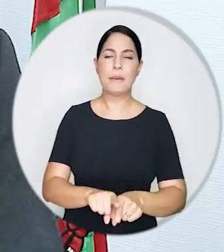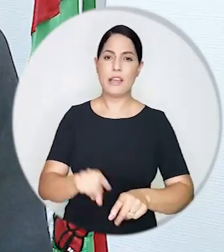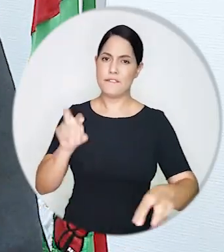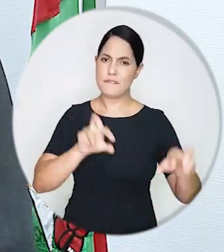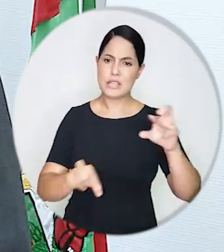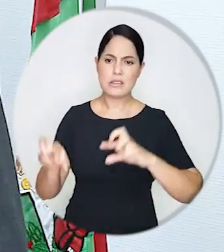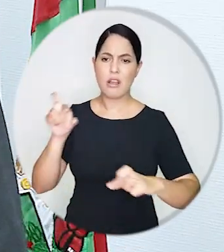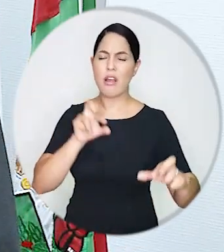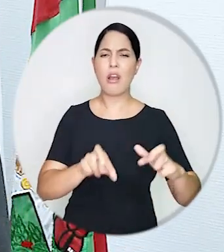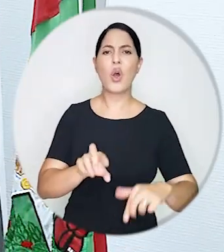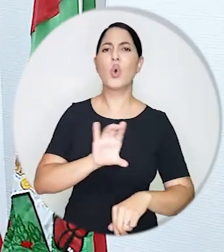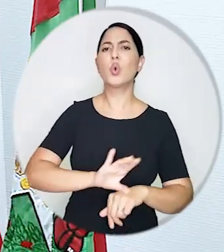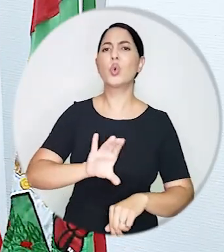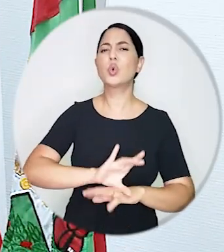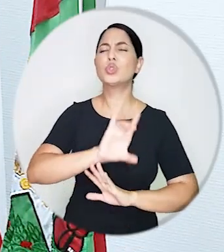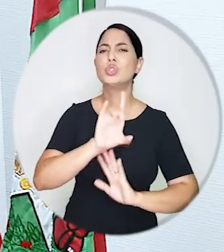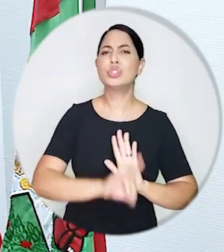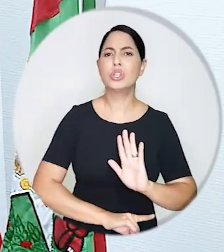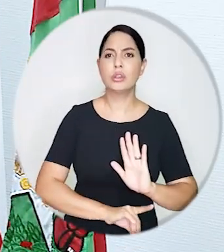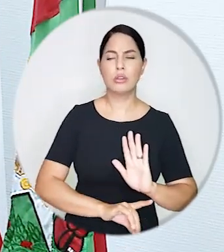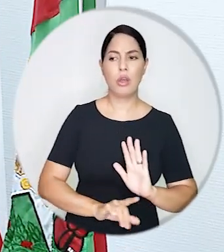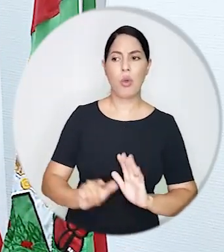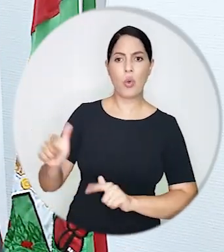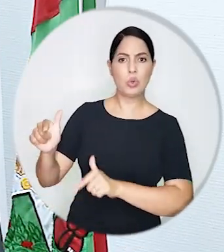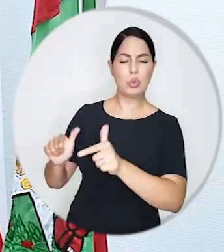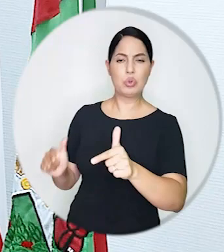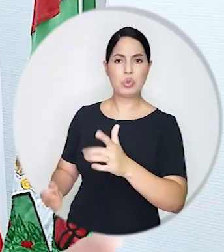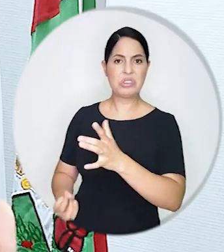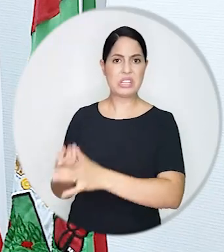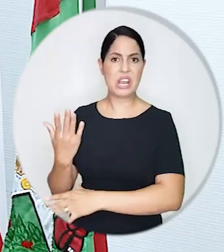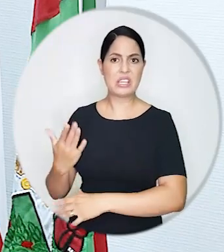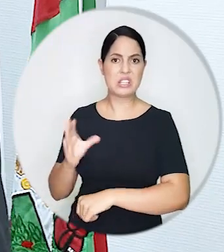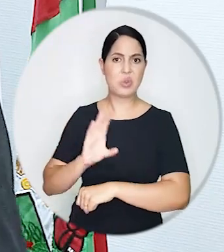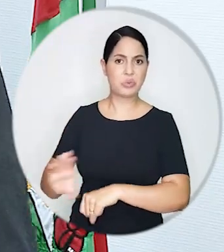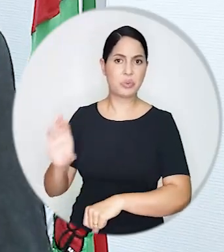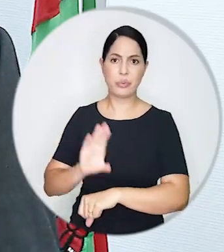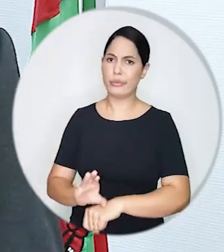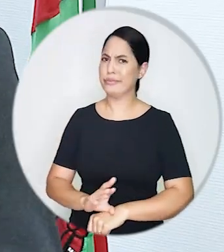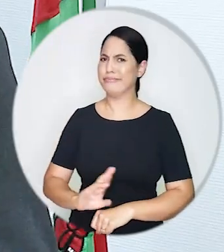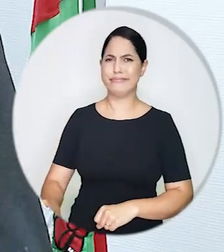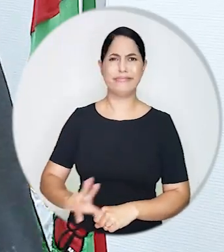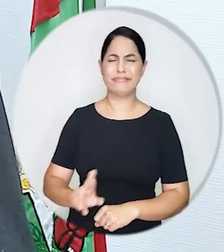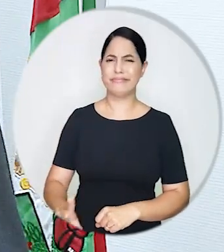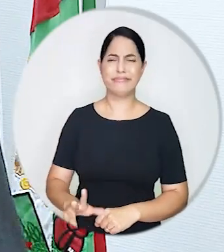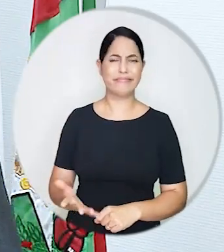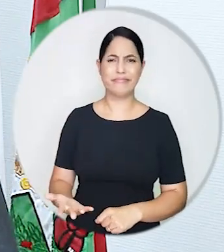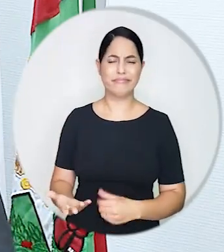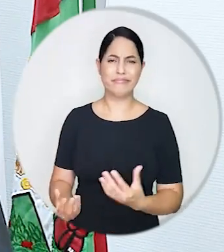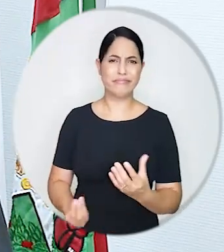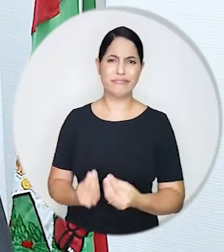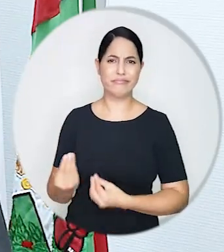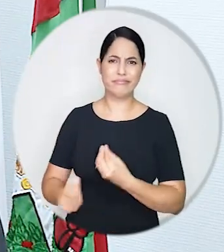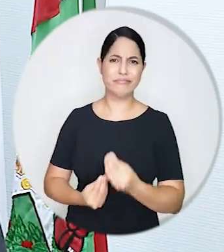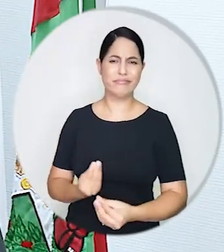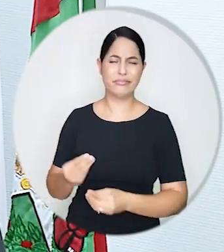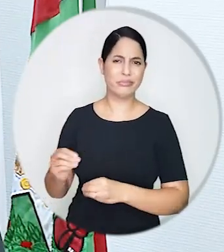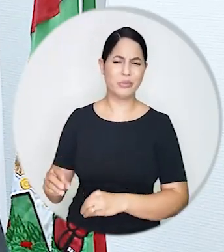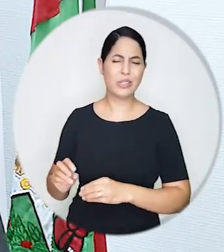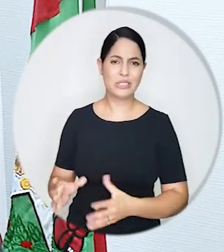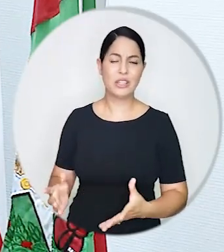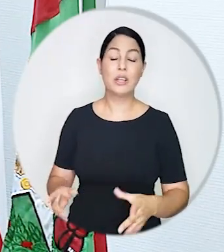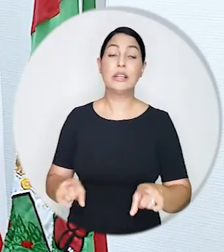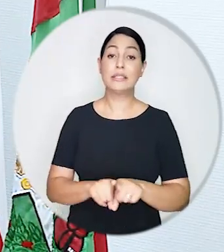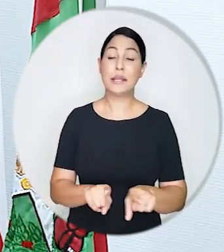garantir eficiente fiscalização aos cursos de direito, impedindo a criação daqueles que não têm a devida